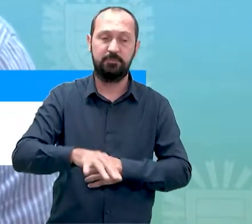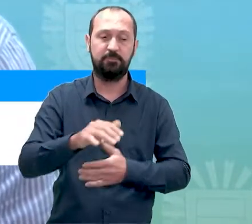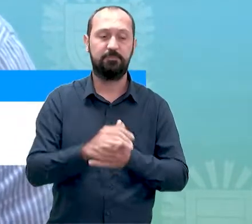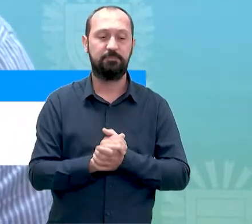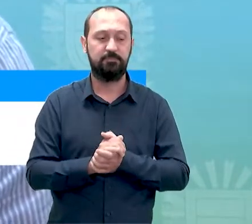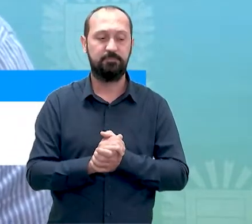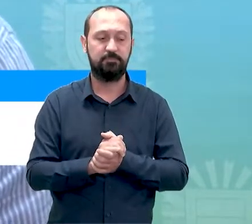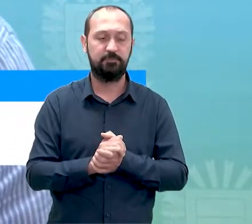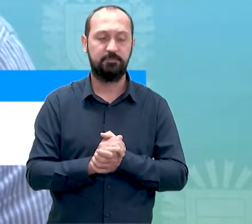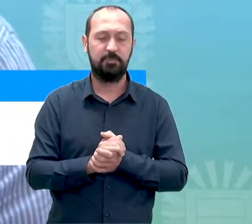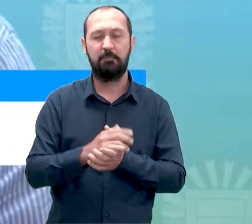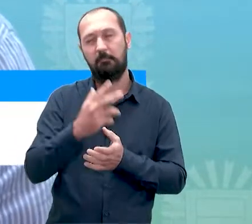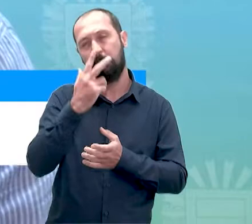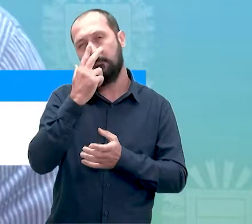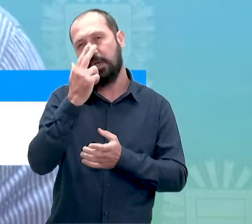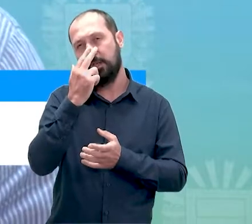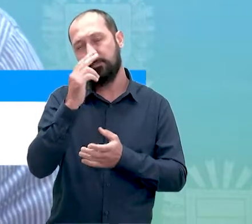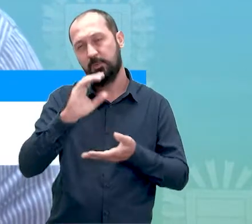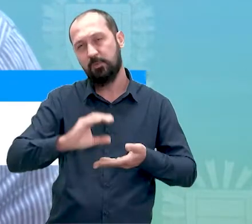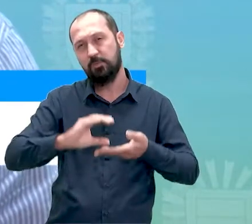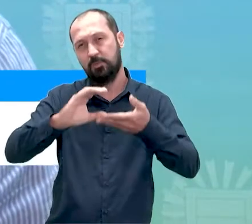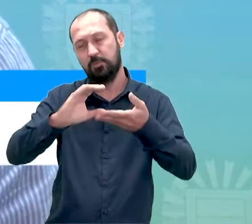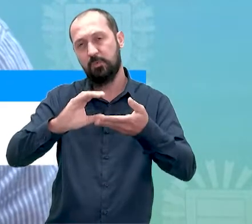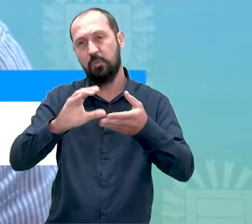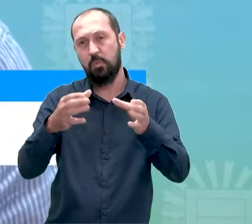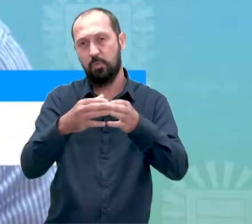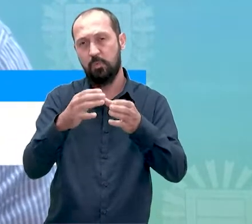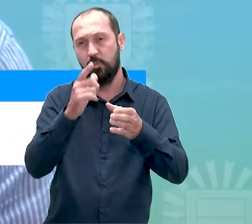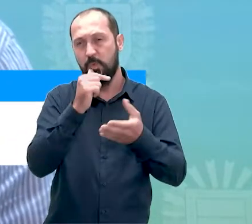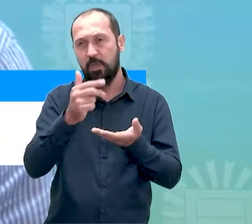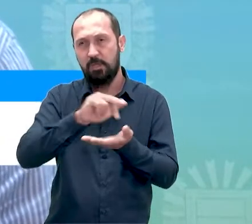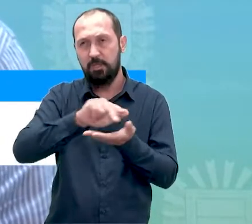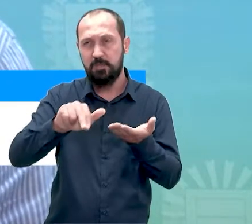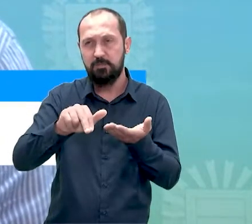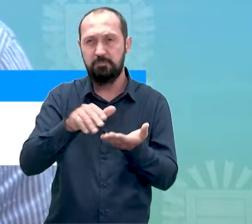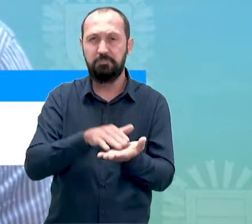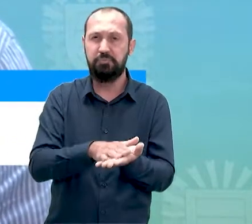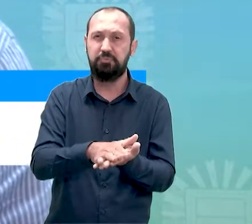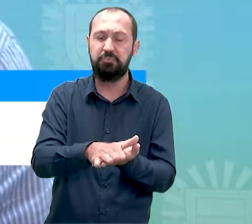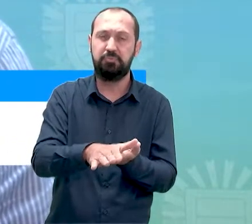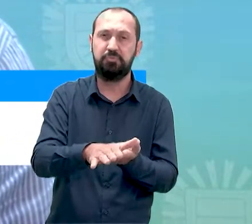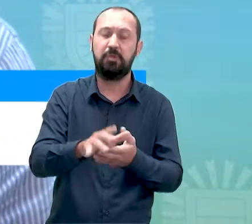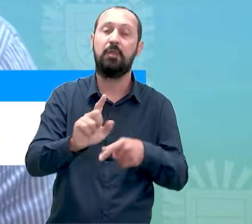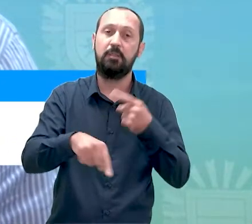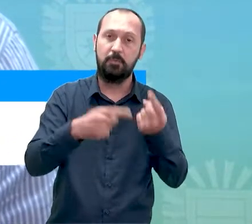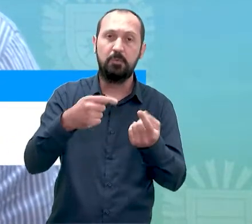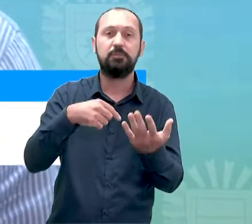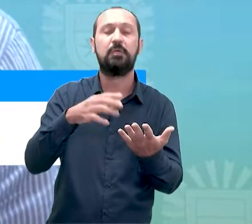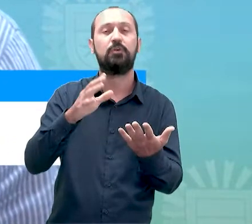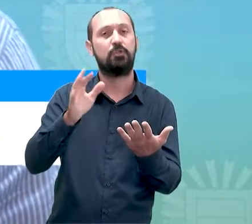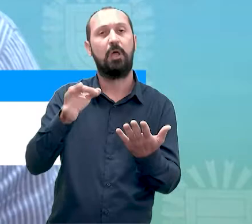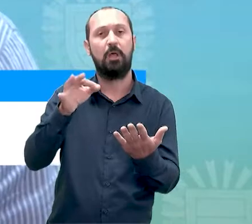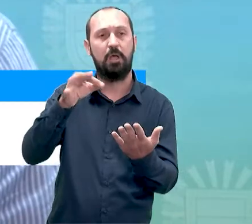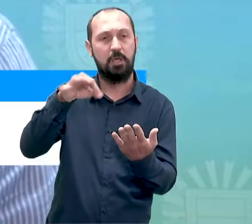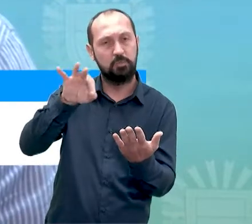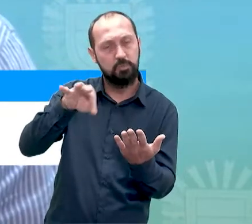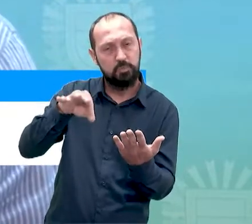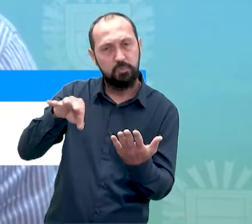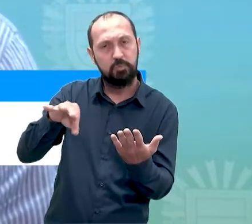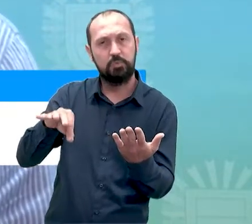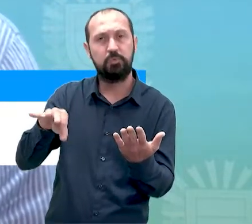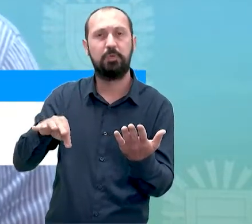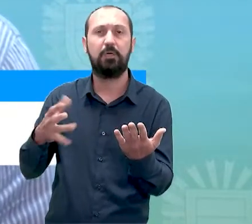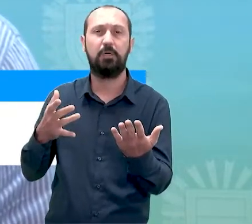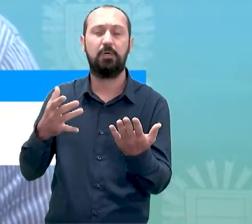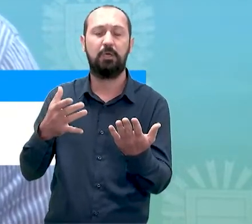eventos direcionados a essas lacunas. Ele deve ficar publicado pela Comissão de Recursos Hídricos da Assembleia, depois de